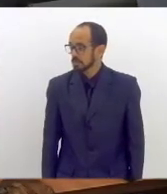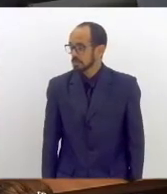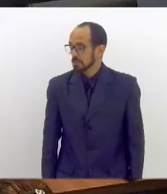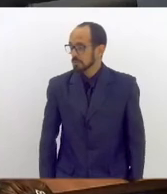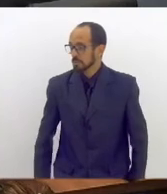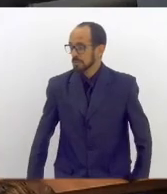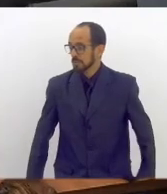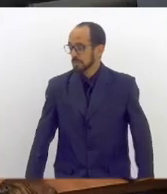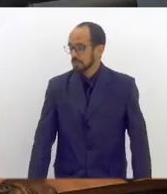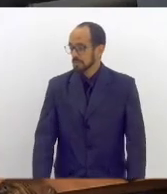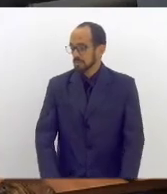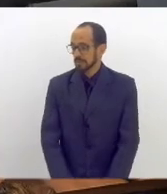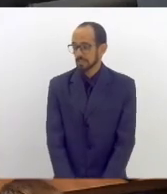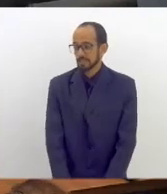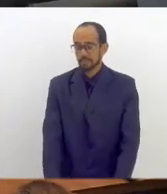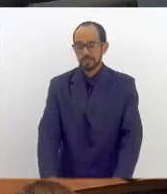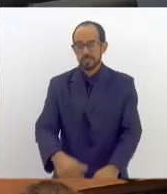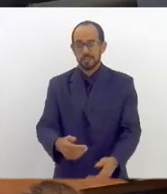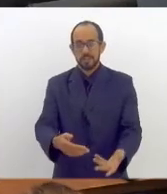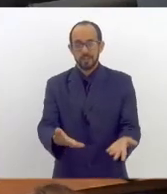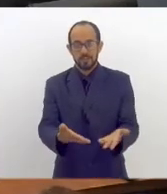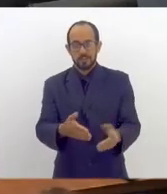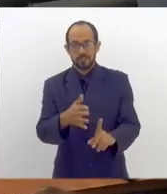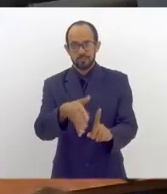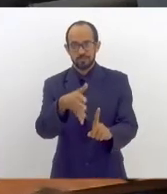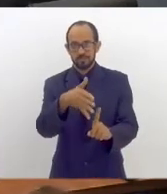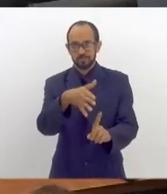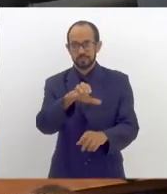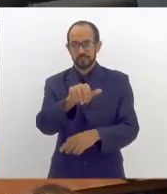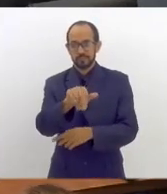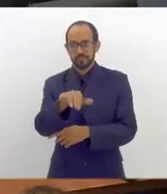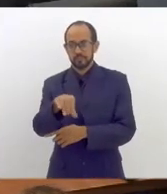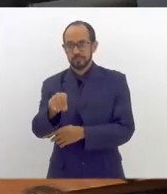passo agora a palavra ao doutor Carlos Santos de Oliveira